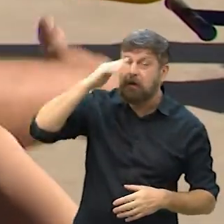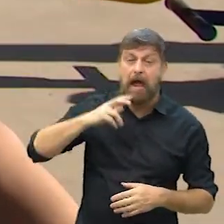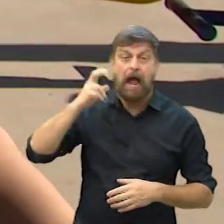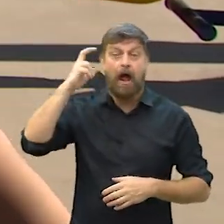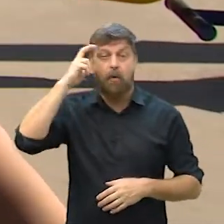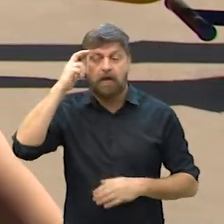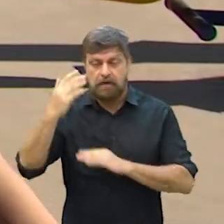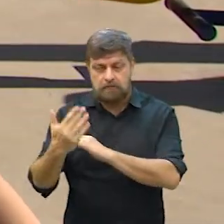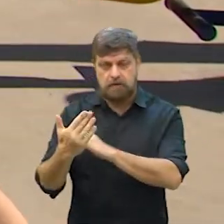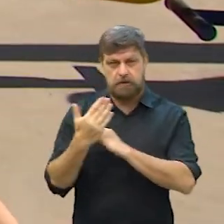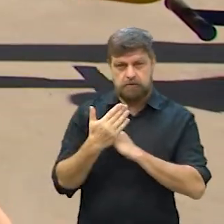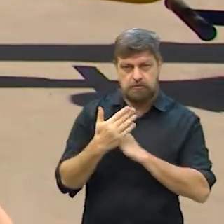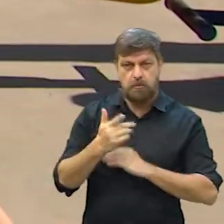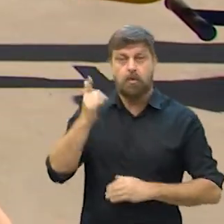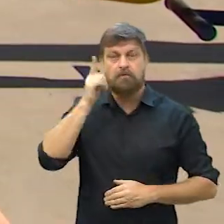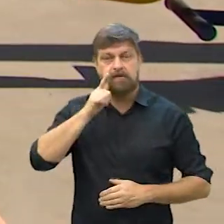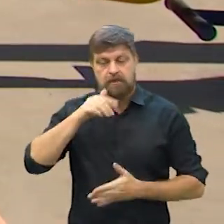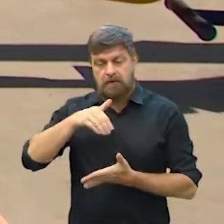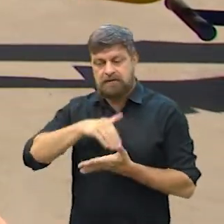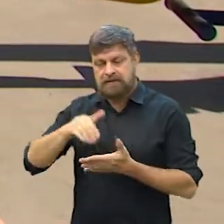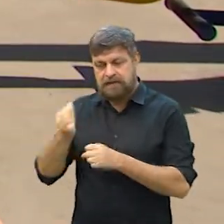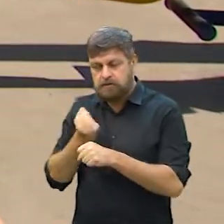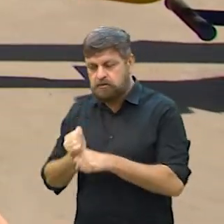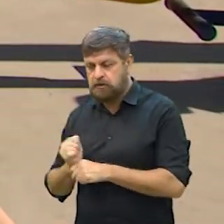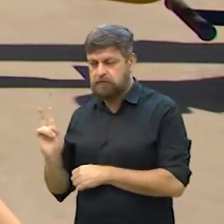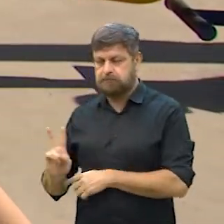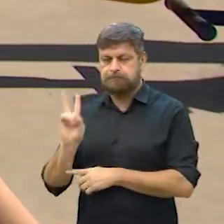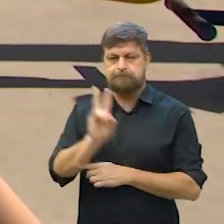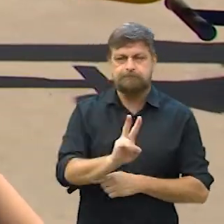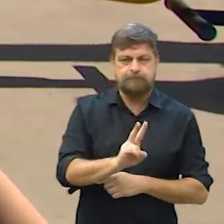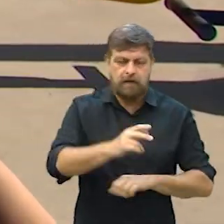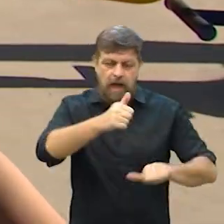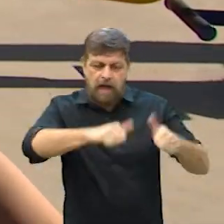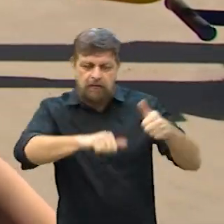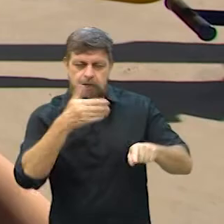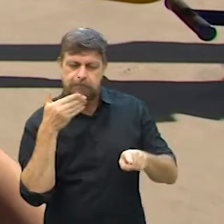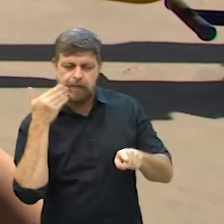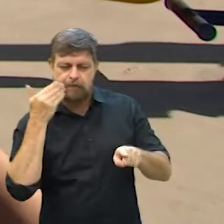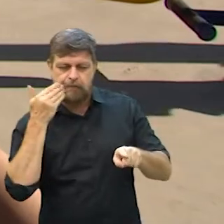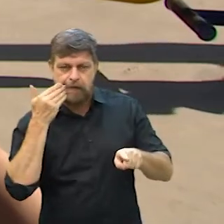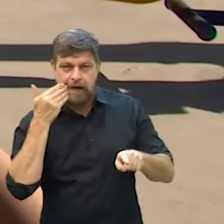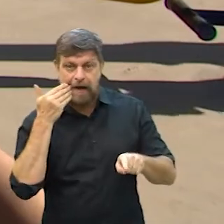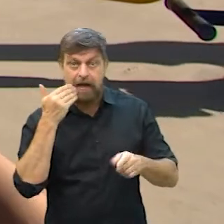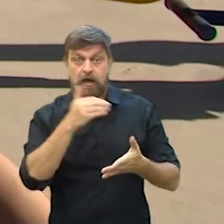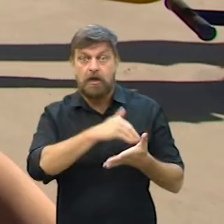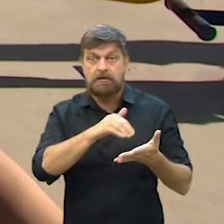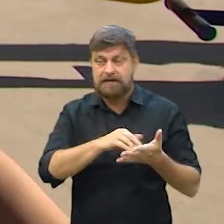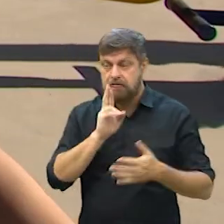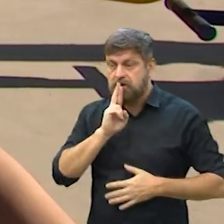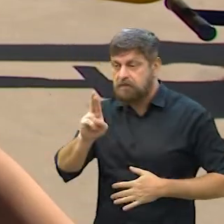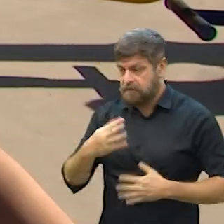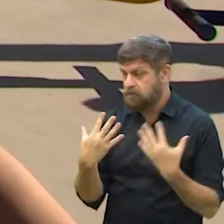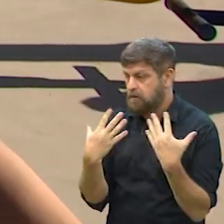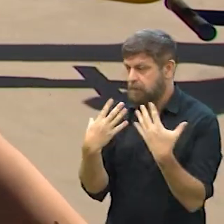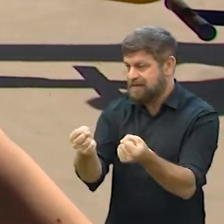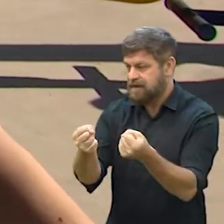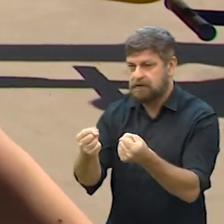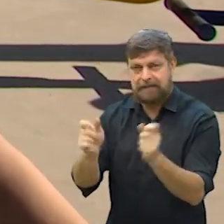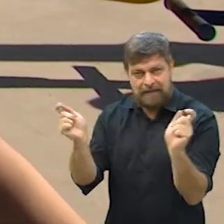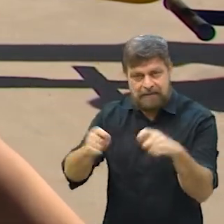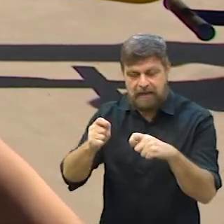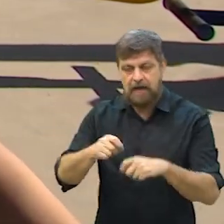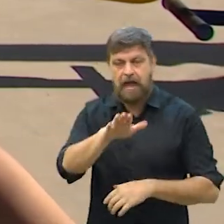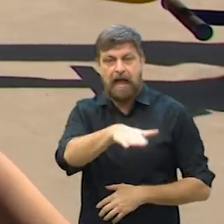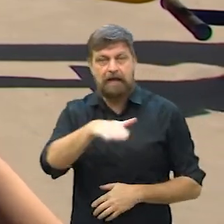aqui aí o Carlinhos ajudou a gente trouxe o secretário de obras aqui para dar uma olhada e ele falou que podia ser feito